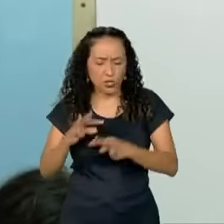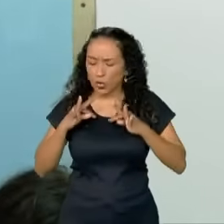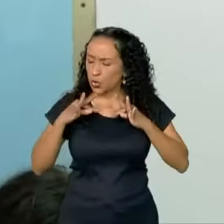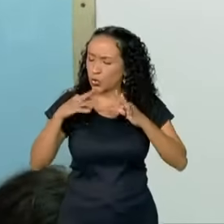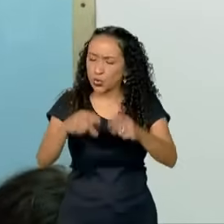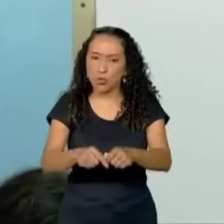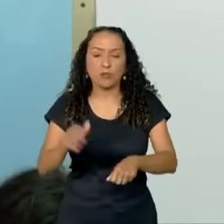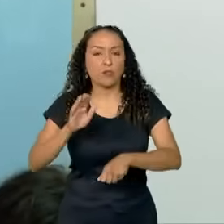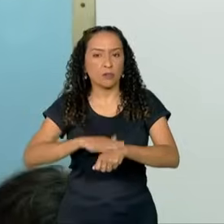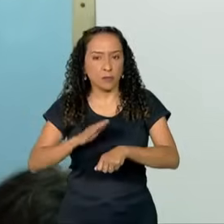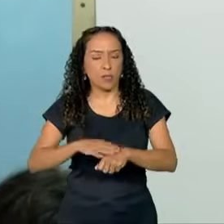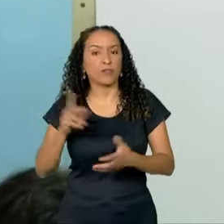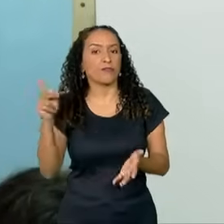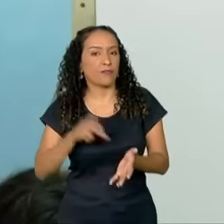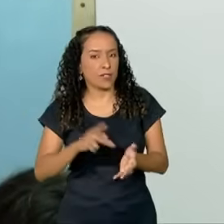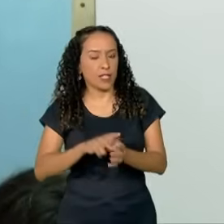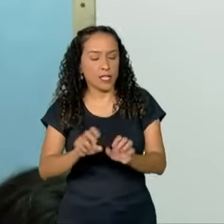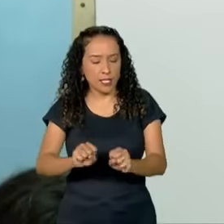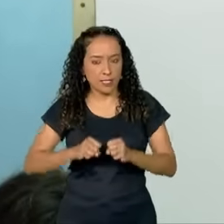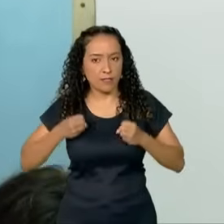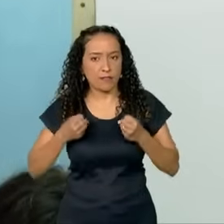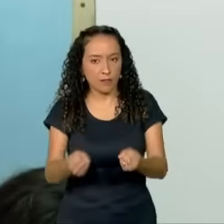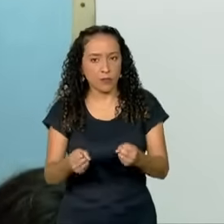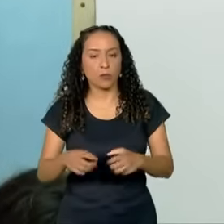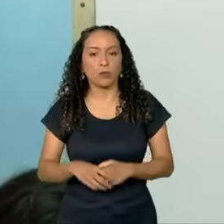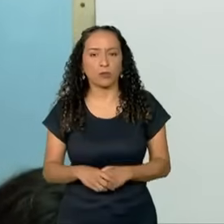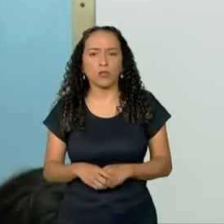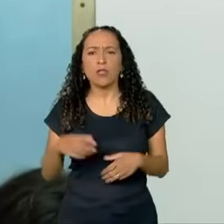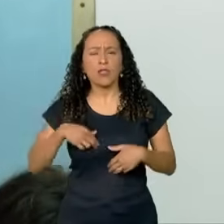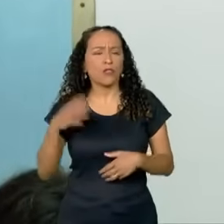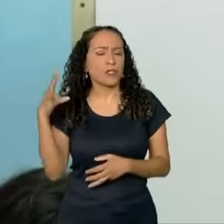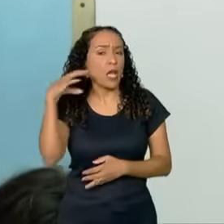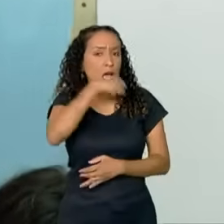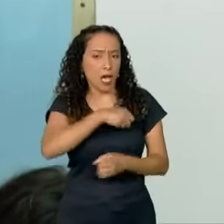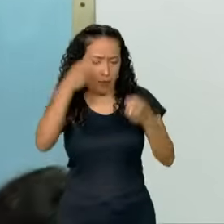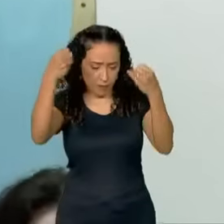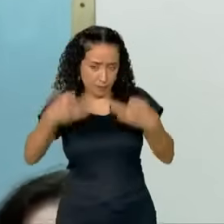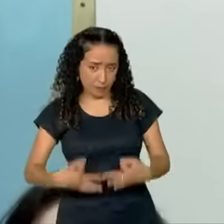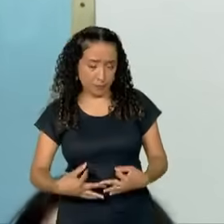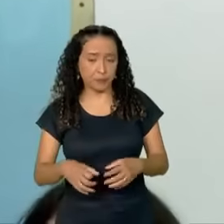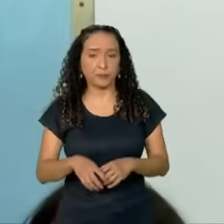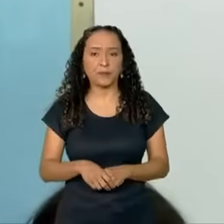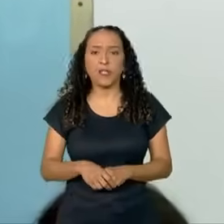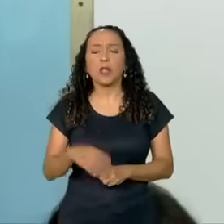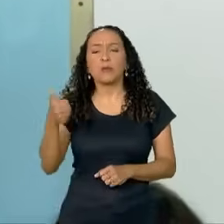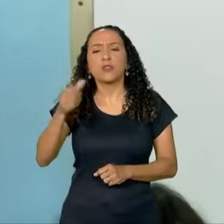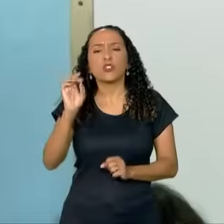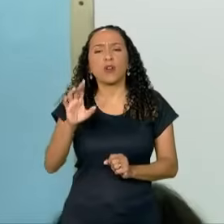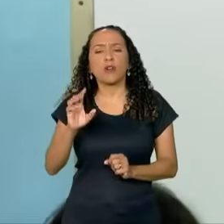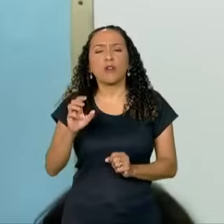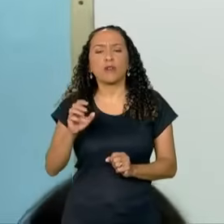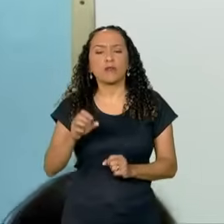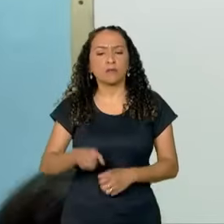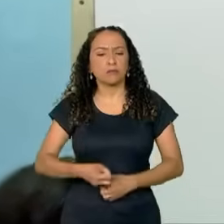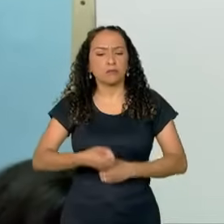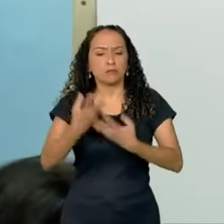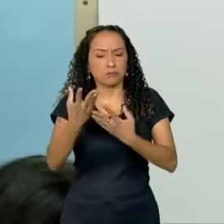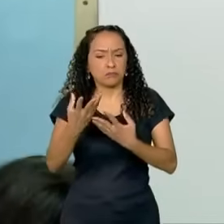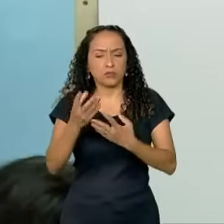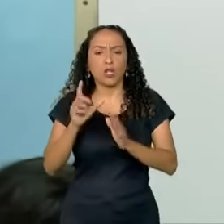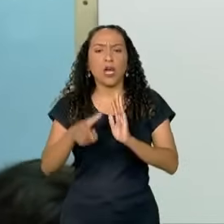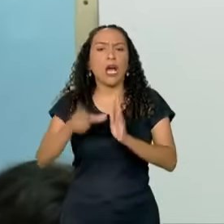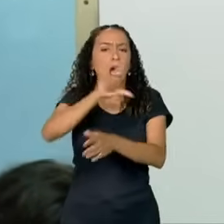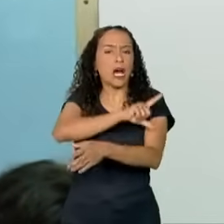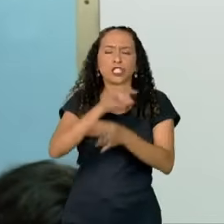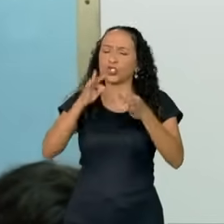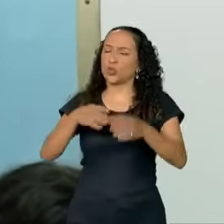É um momento realmente desafiador, presidente. Eu vou ser breve. Primeiro, fazer minhas palavras dos que me